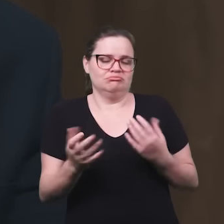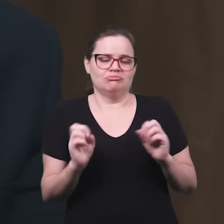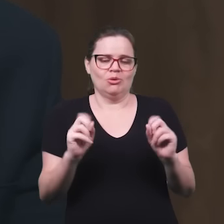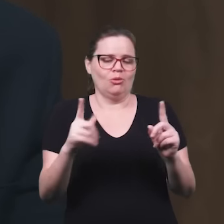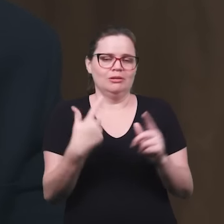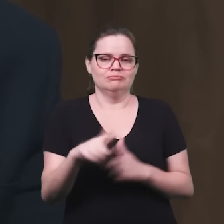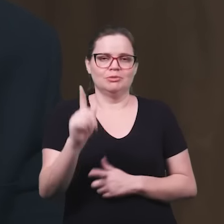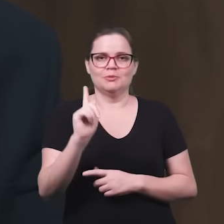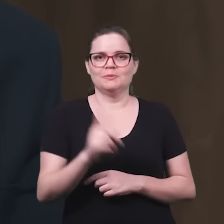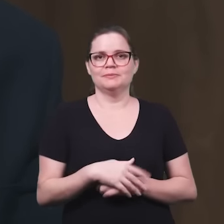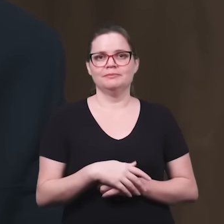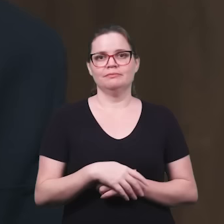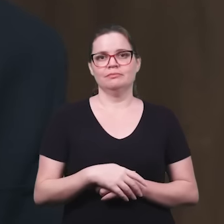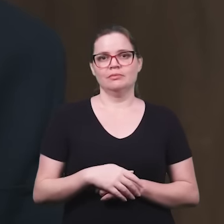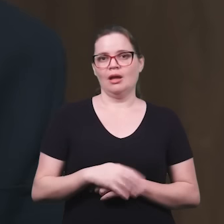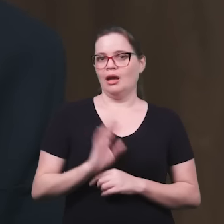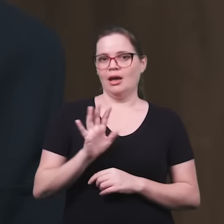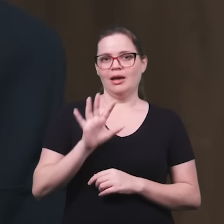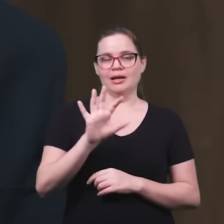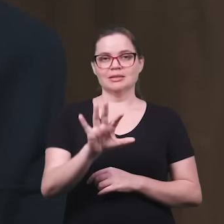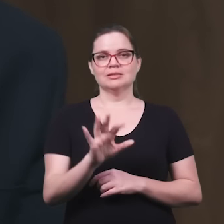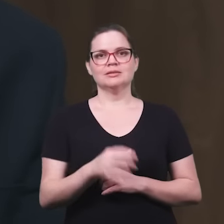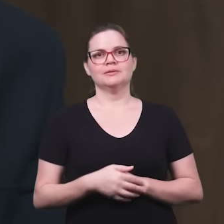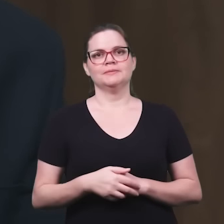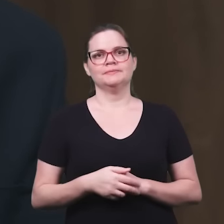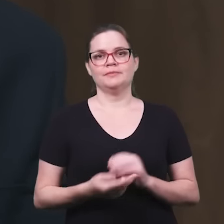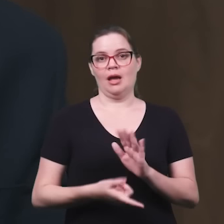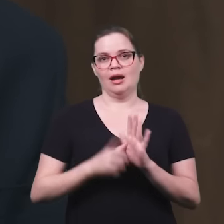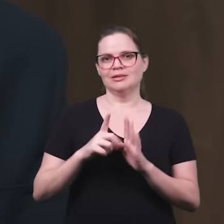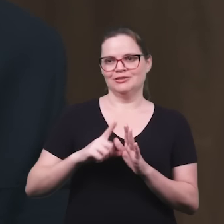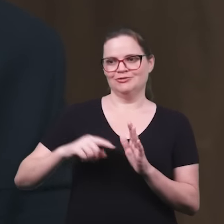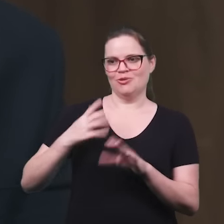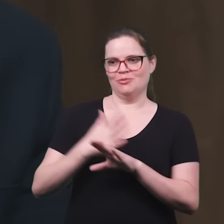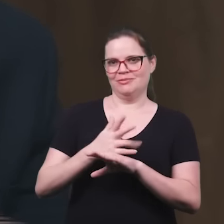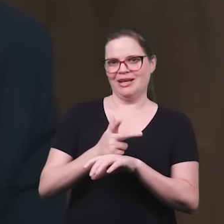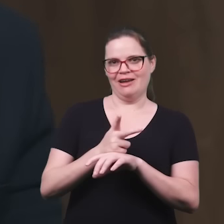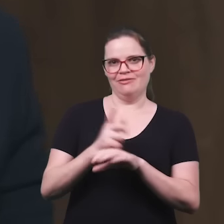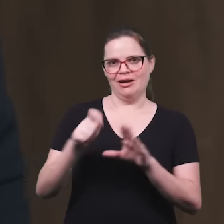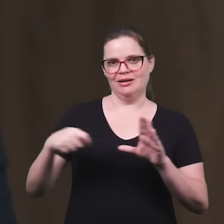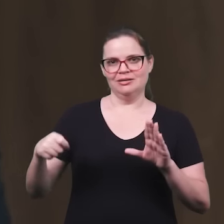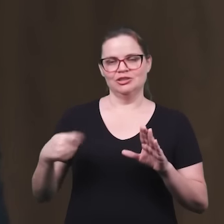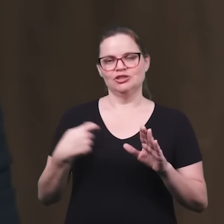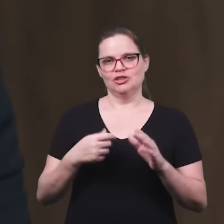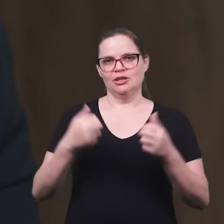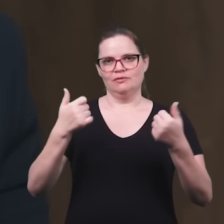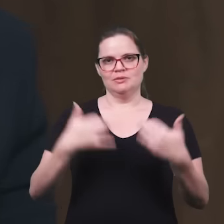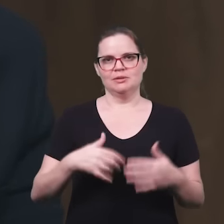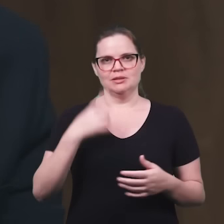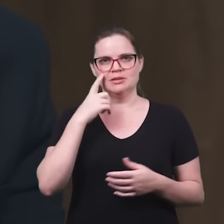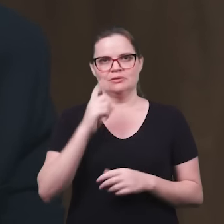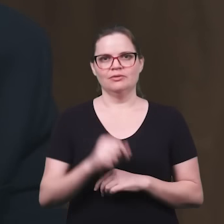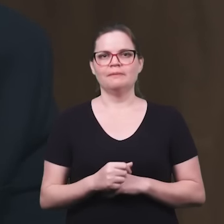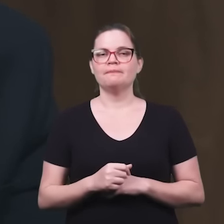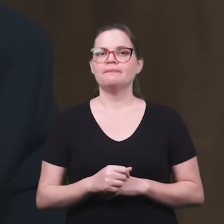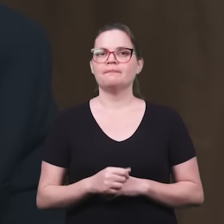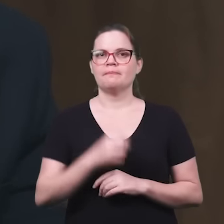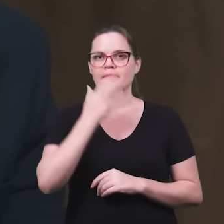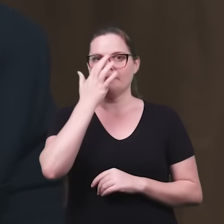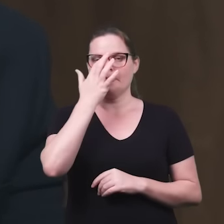Mas, na verdade, a gente estava até falando sobre isso antes de entrar aqui. Muitas pessoas não produzem conteúdo por